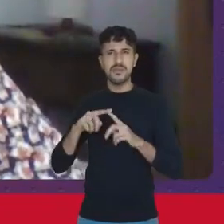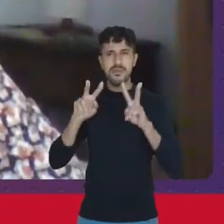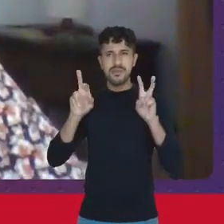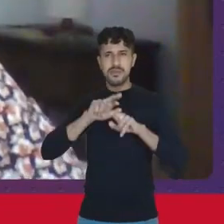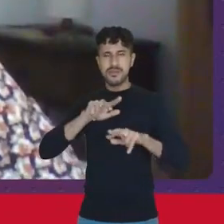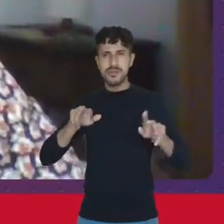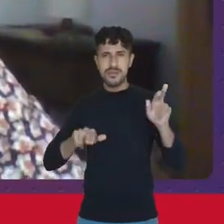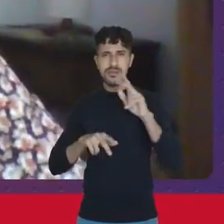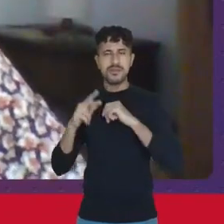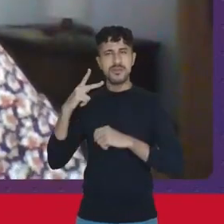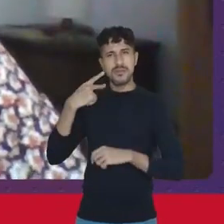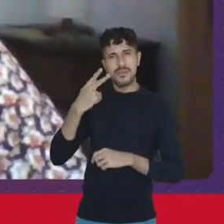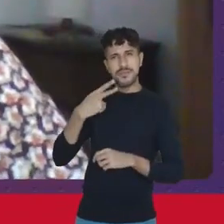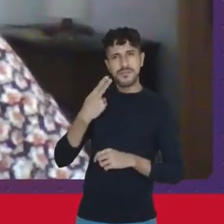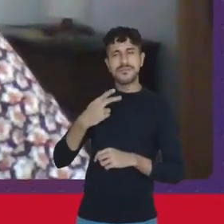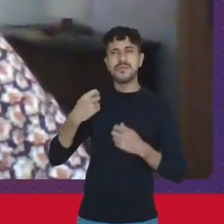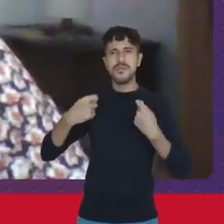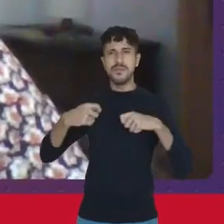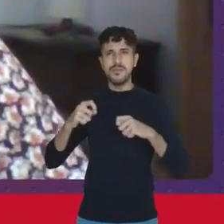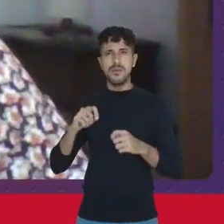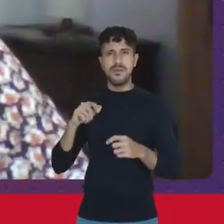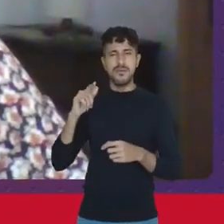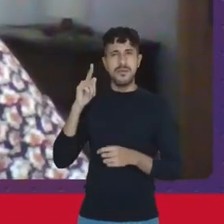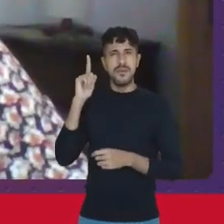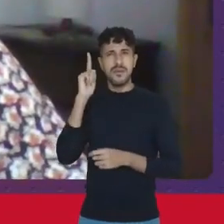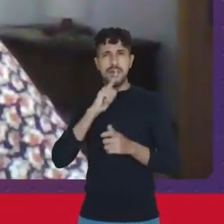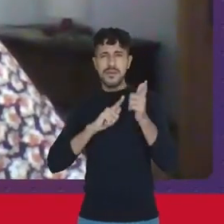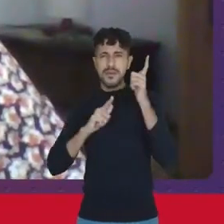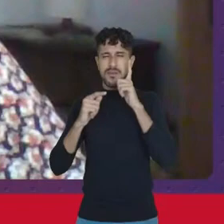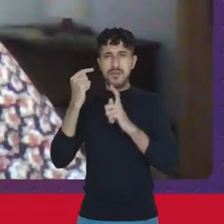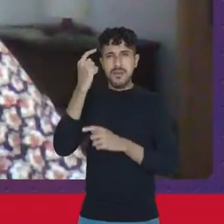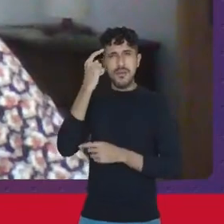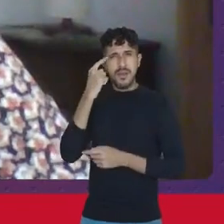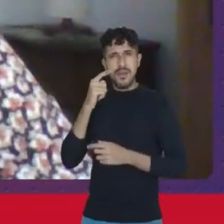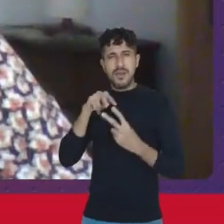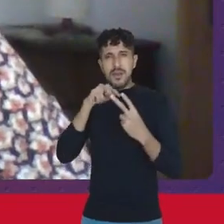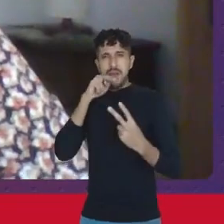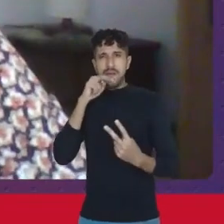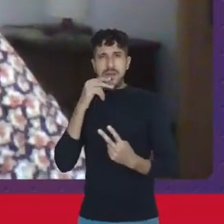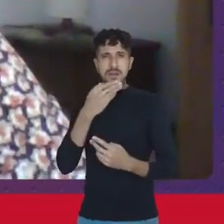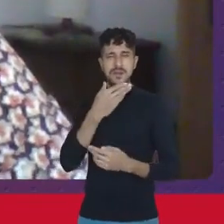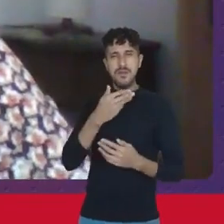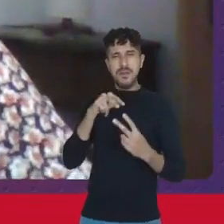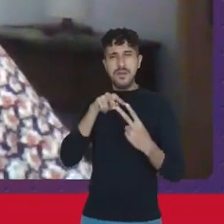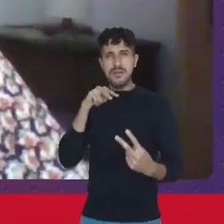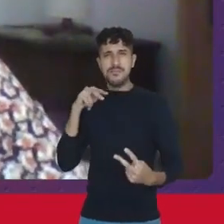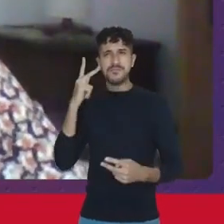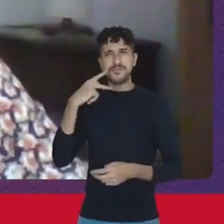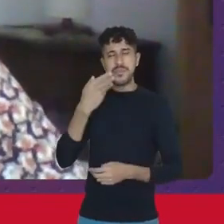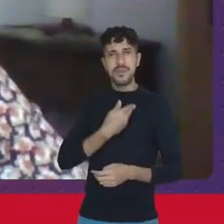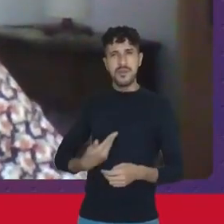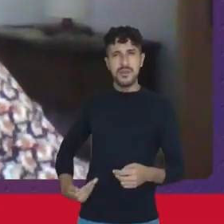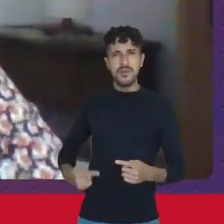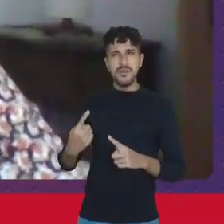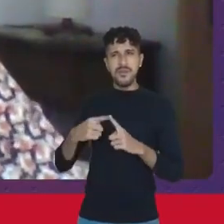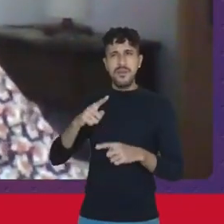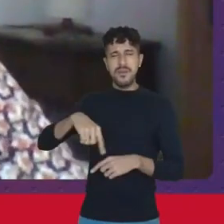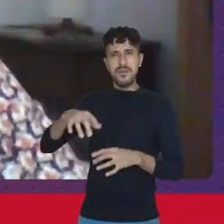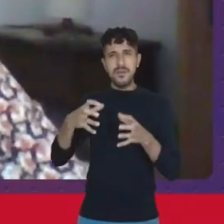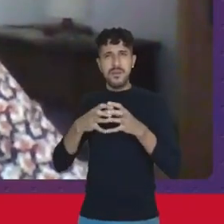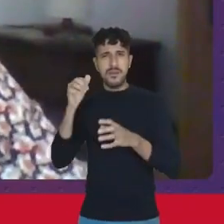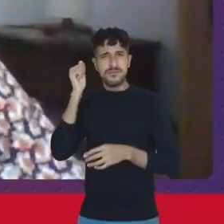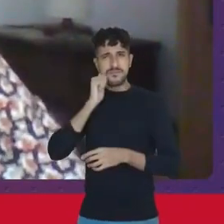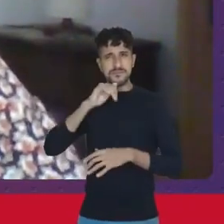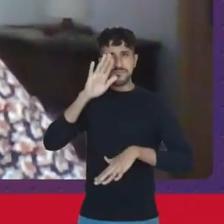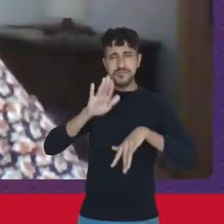essas políticas elas precisam ser pensadas do ponto de vista de uma política pública, porque as mulheres